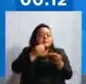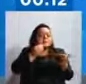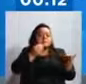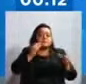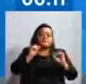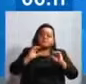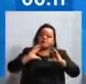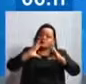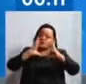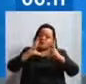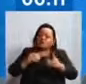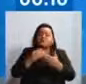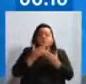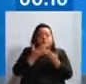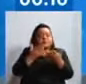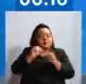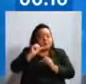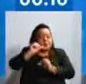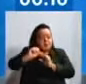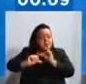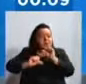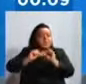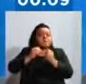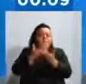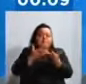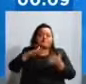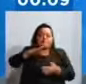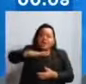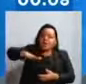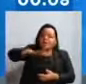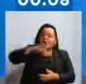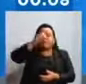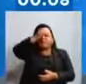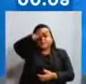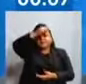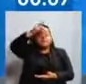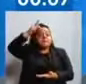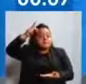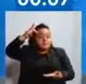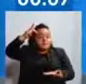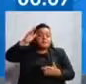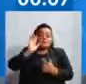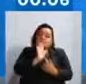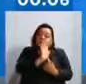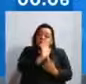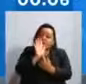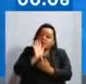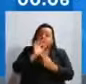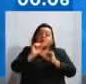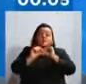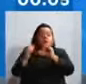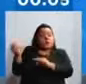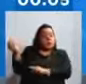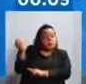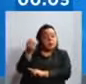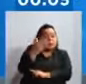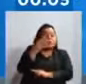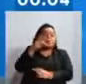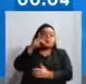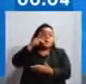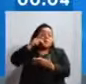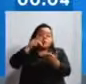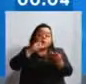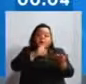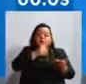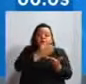é carente de tudo. Nós vamos mudar essa situação. Como prefeito, nós vamos apresentar uma nova Porto